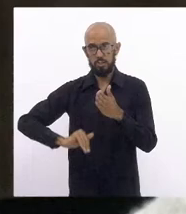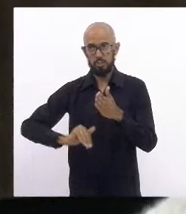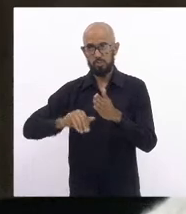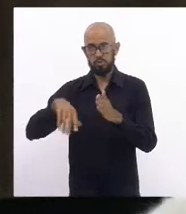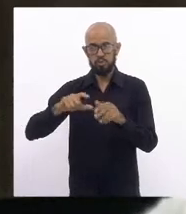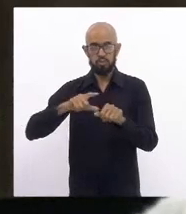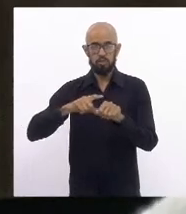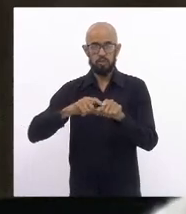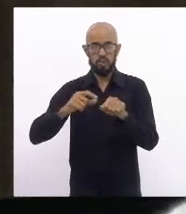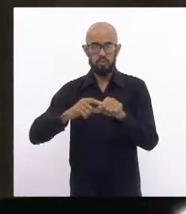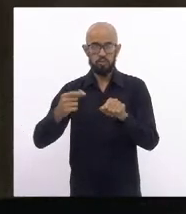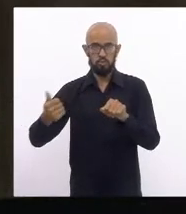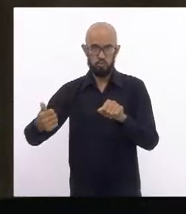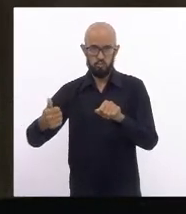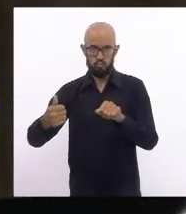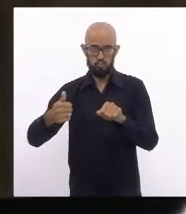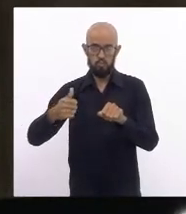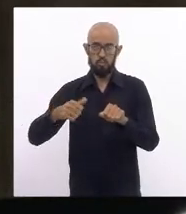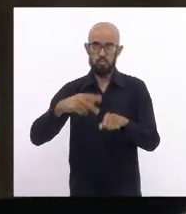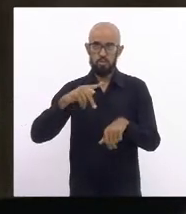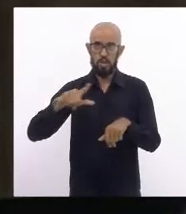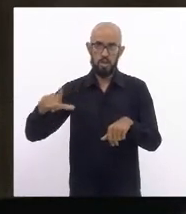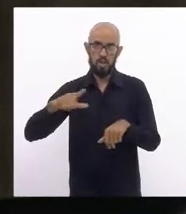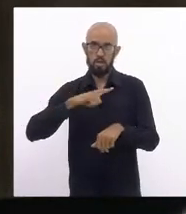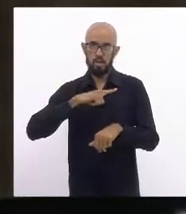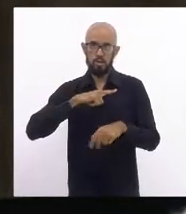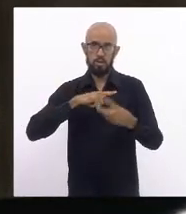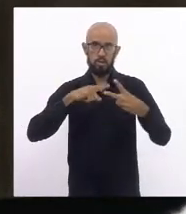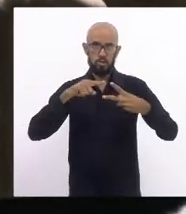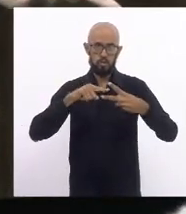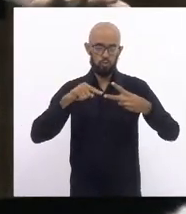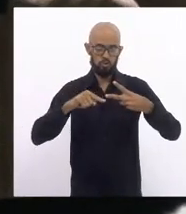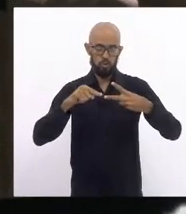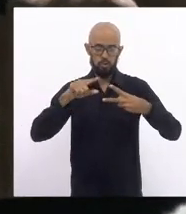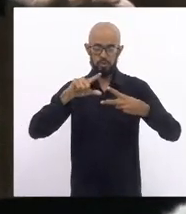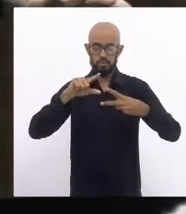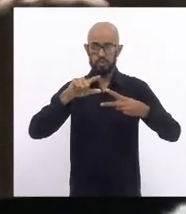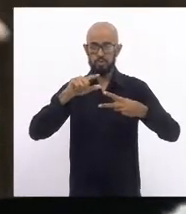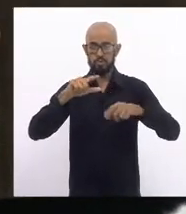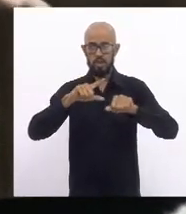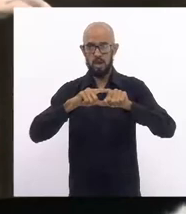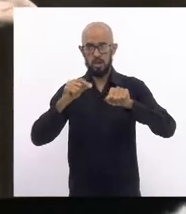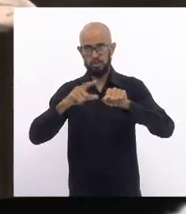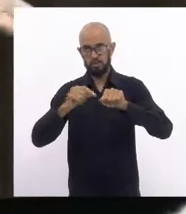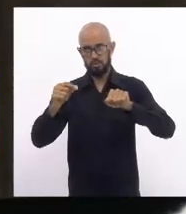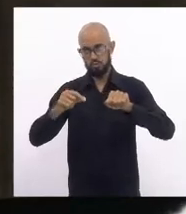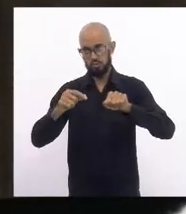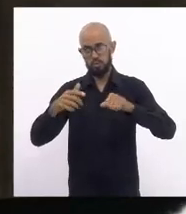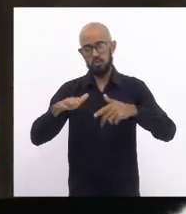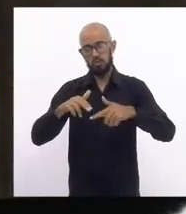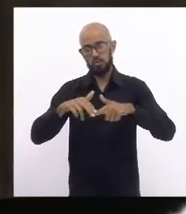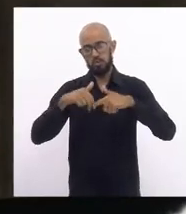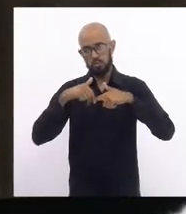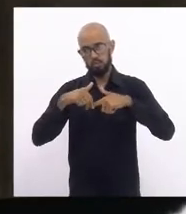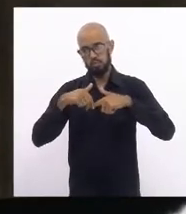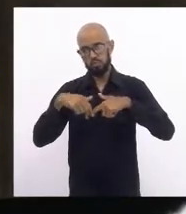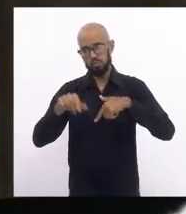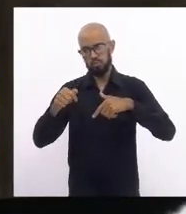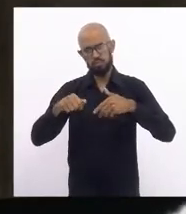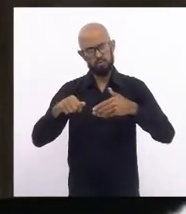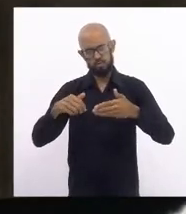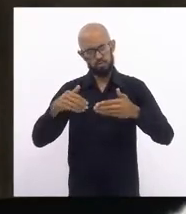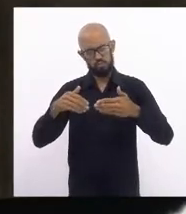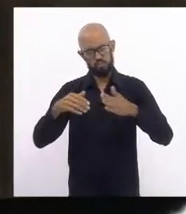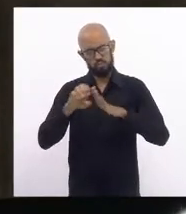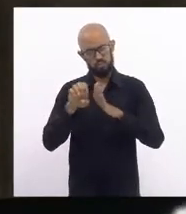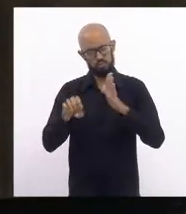dois artigos. O primeiro, que dá o mote do projeto, o segundo, que entra em vigor. Evidentemente que o parecer é